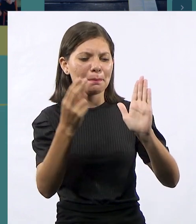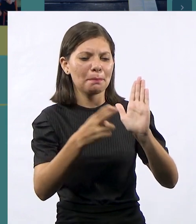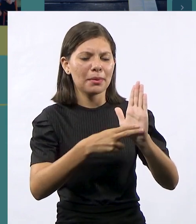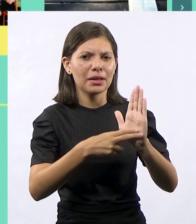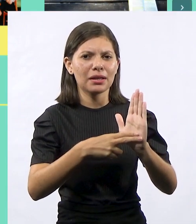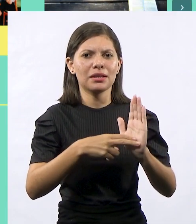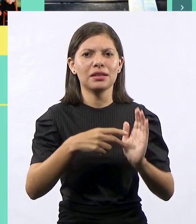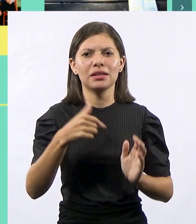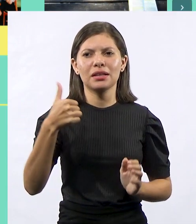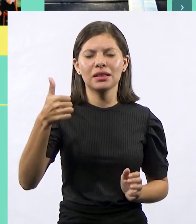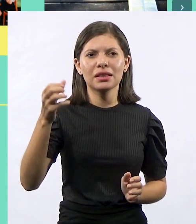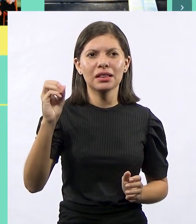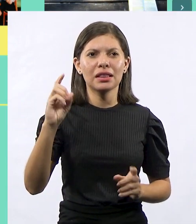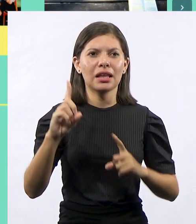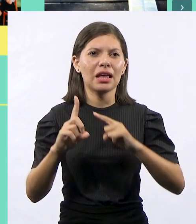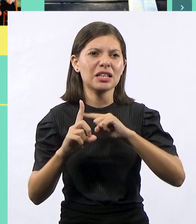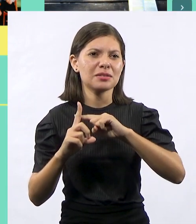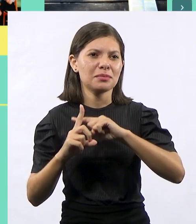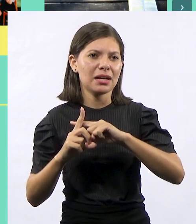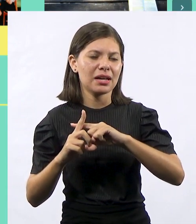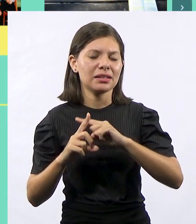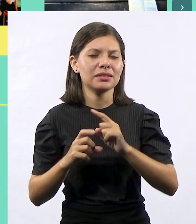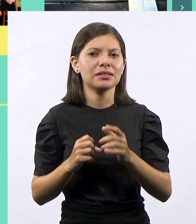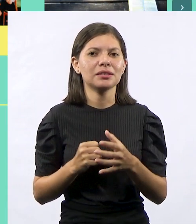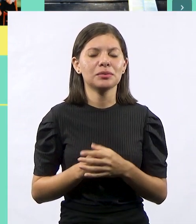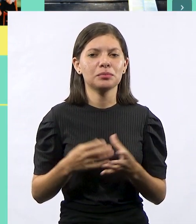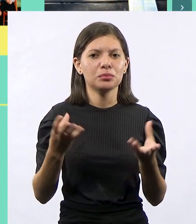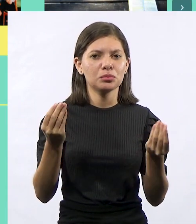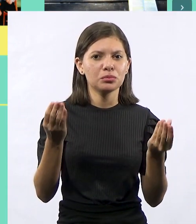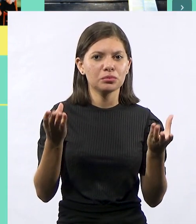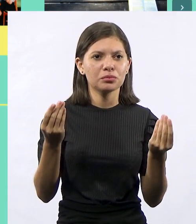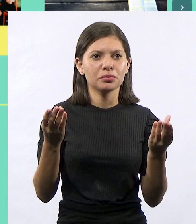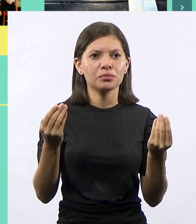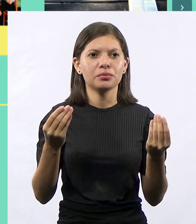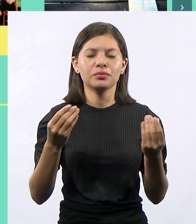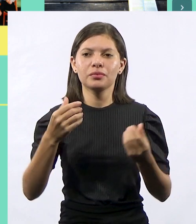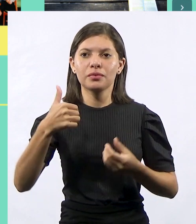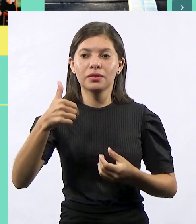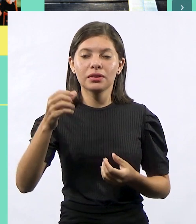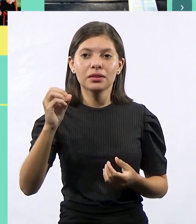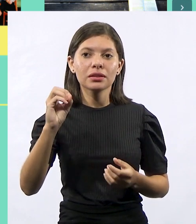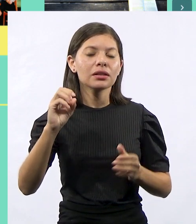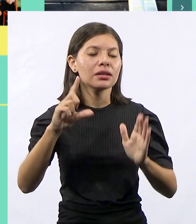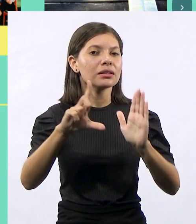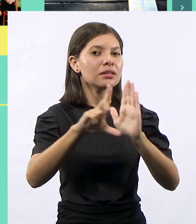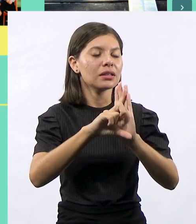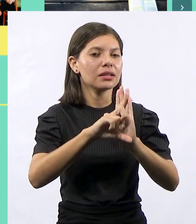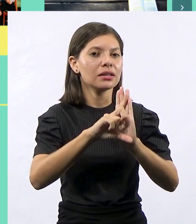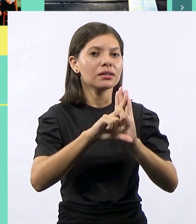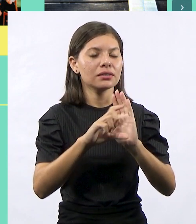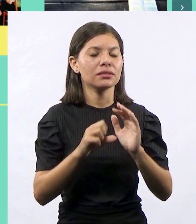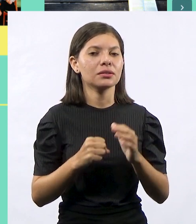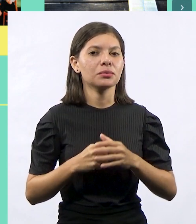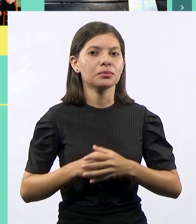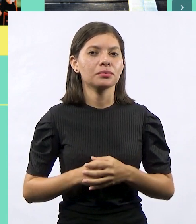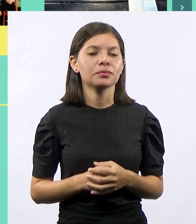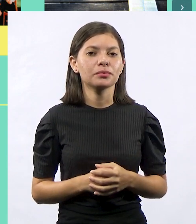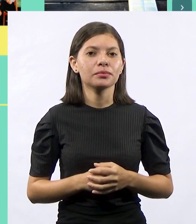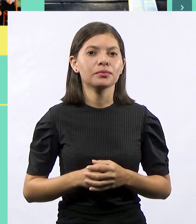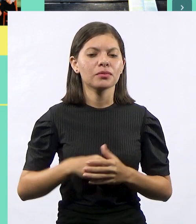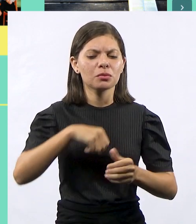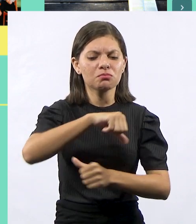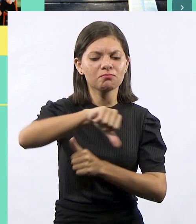são mais de 9 correções, são mais de 10 leis que vão sendo